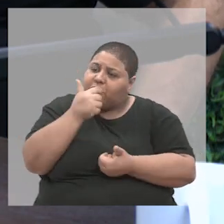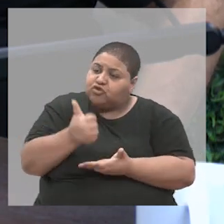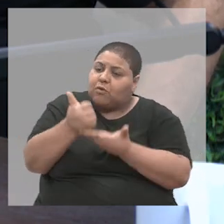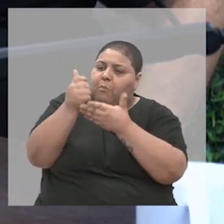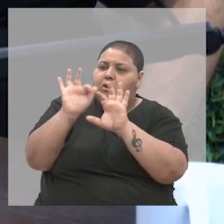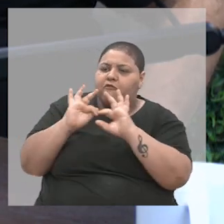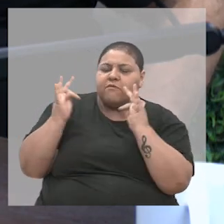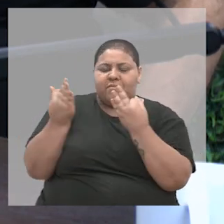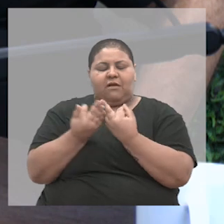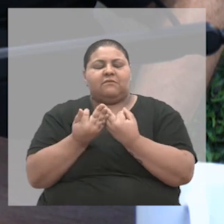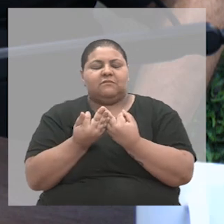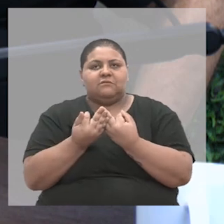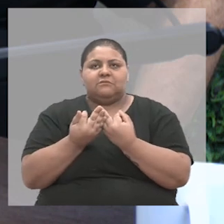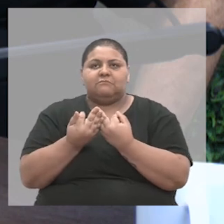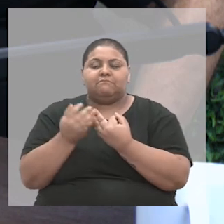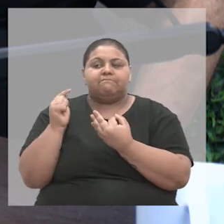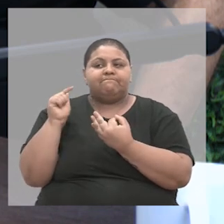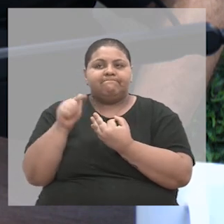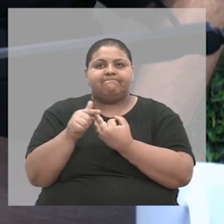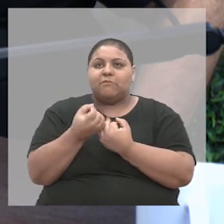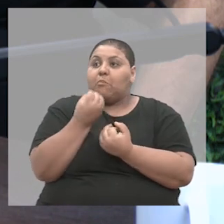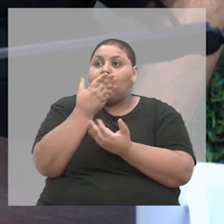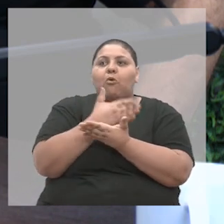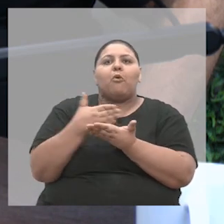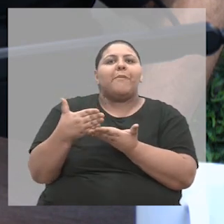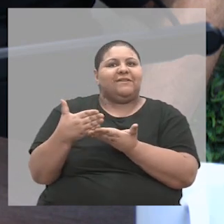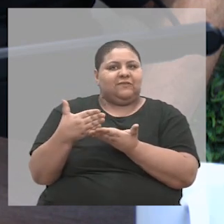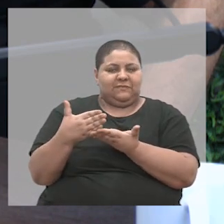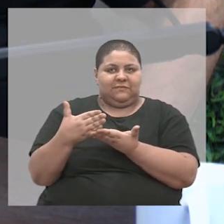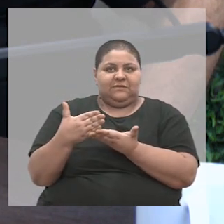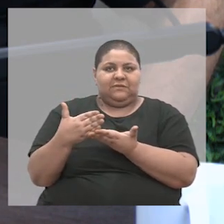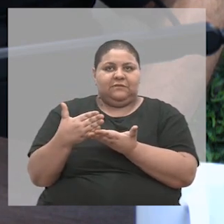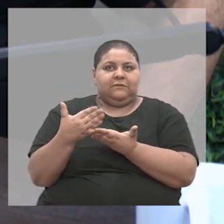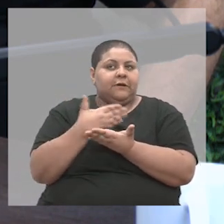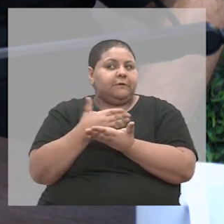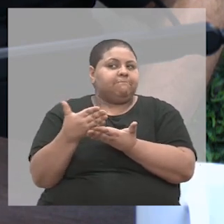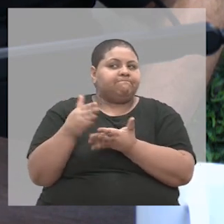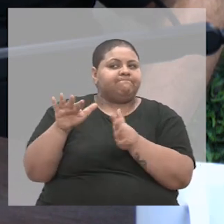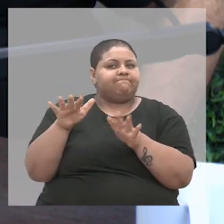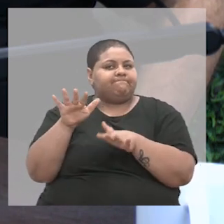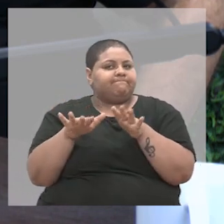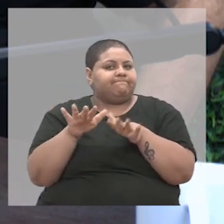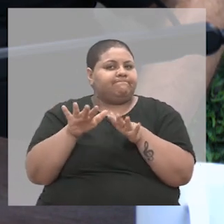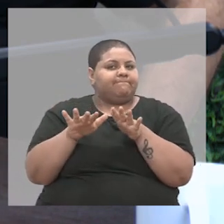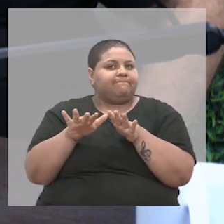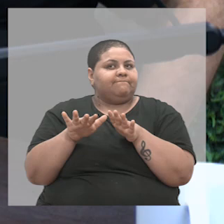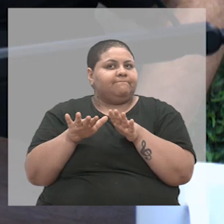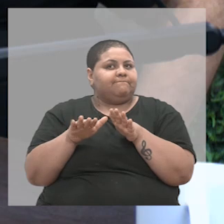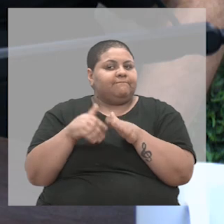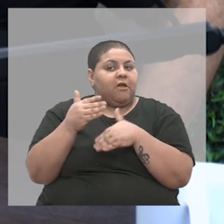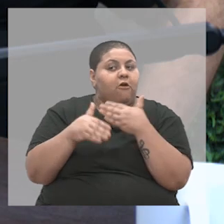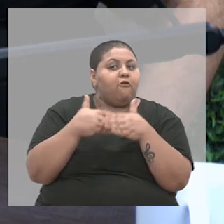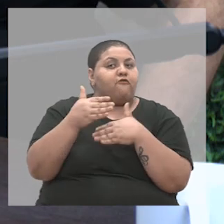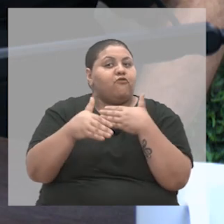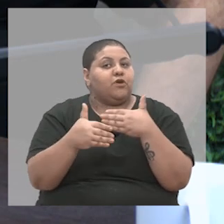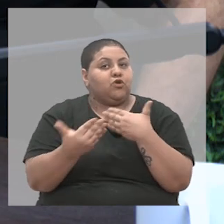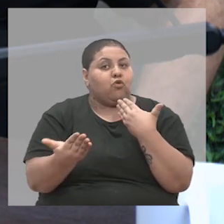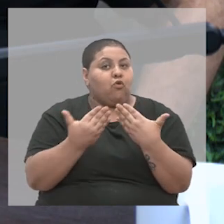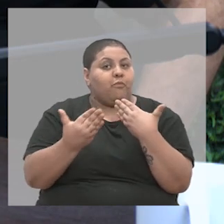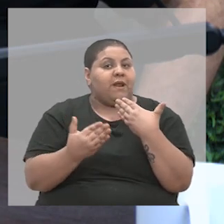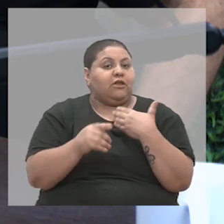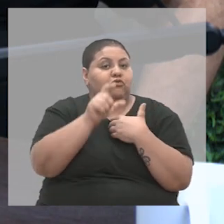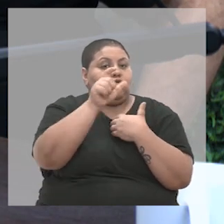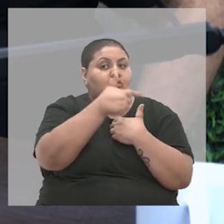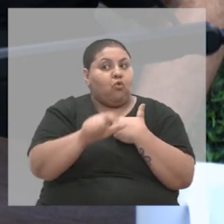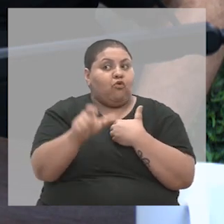acho que aí já é um bom começo. O cara já começa, às vezes, 10 passos à frente de alguns outros que não têm esse apoio. Então, o